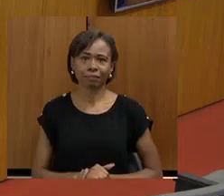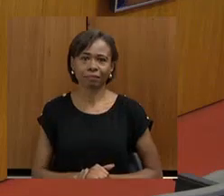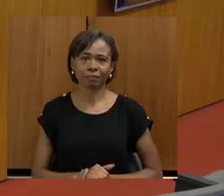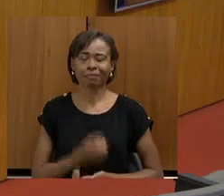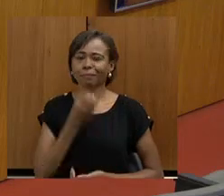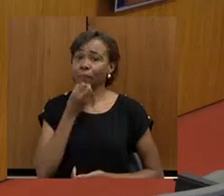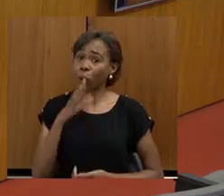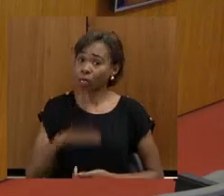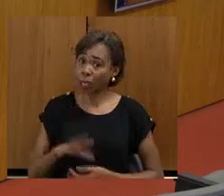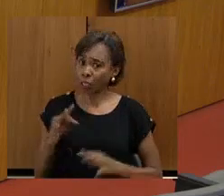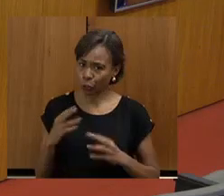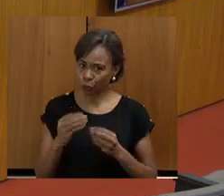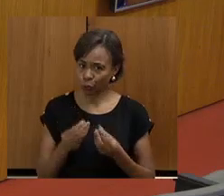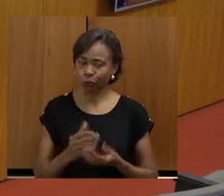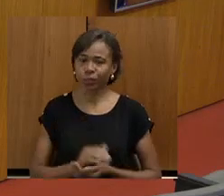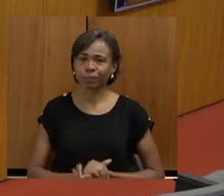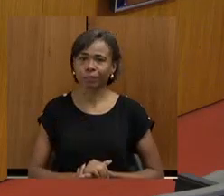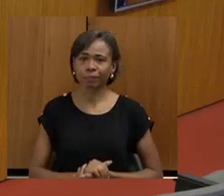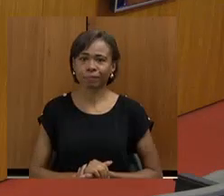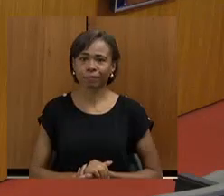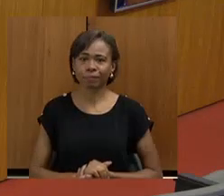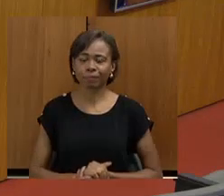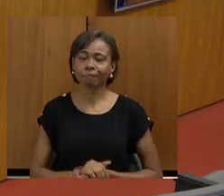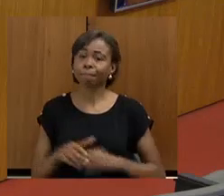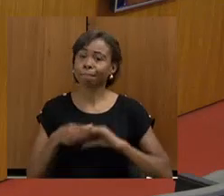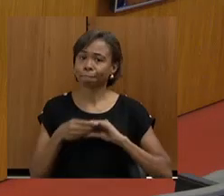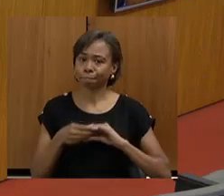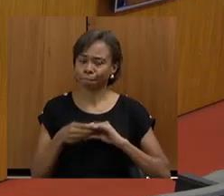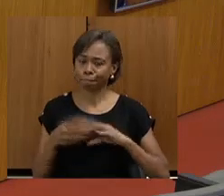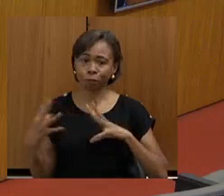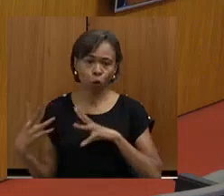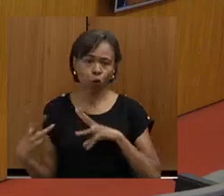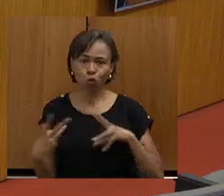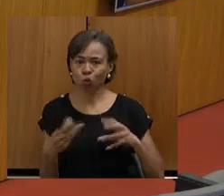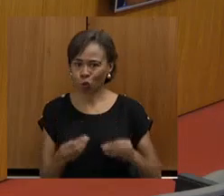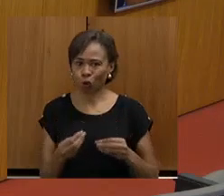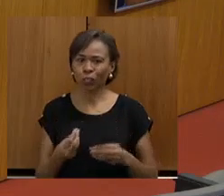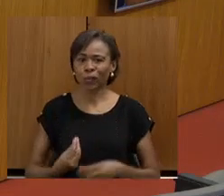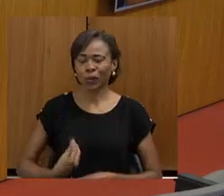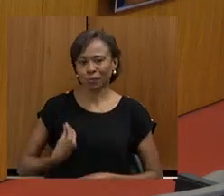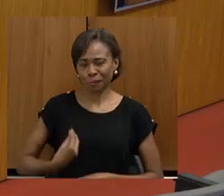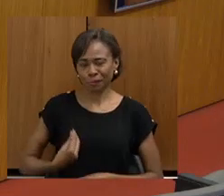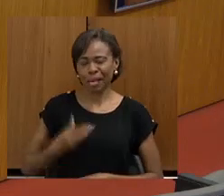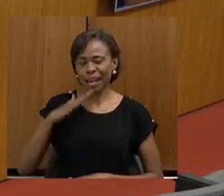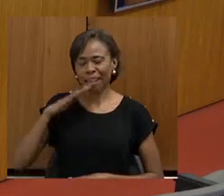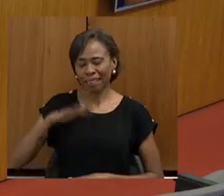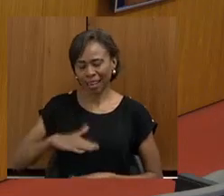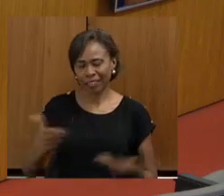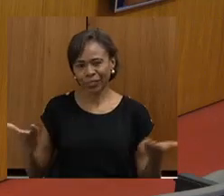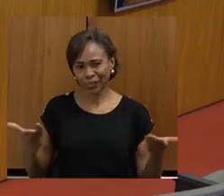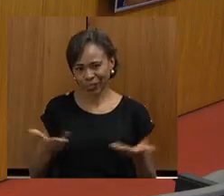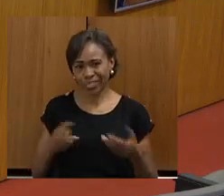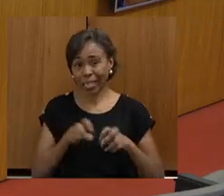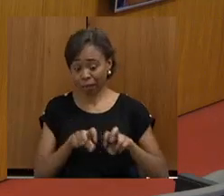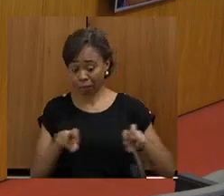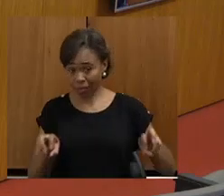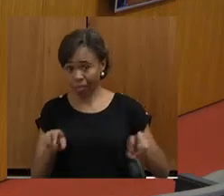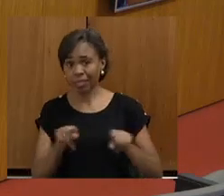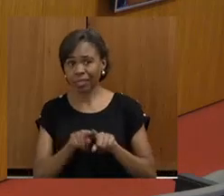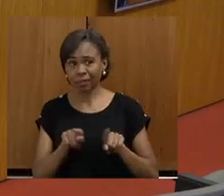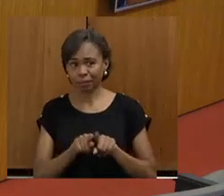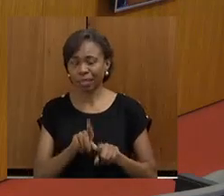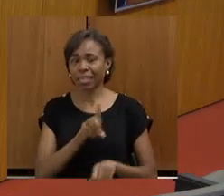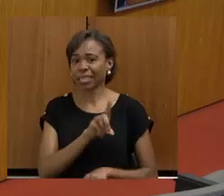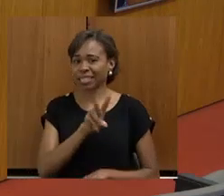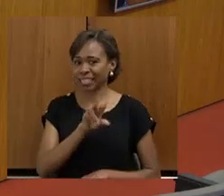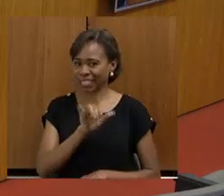Boa tarde a todos. Cumprimento a todos que estão aqui nessa tarde, plenário, também a mesa, na pessoa da Diva e